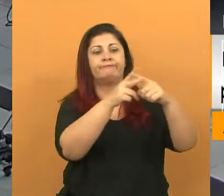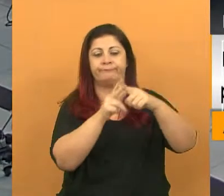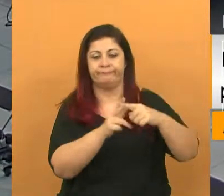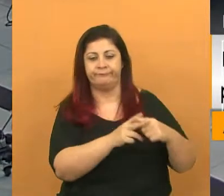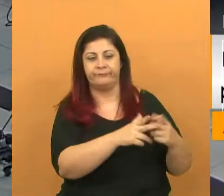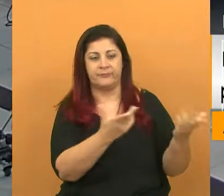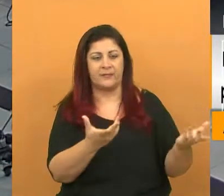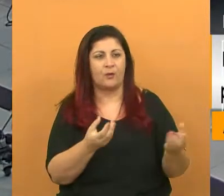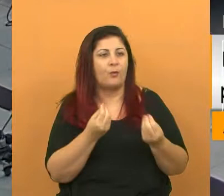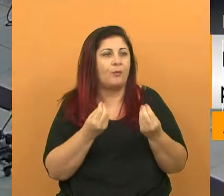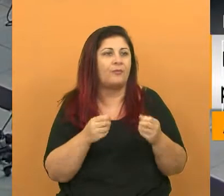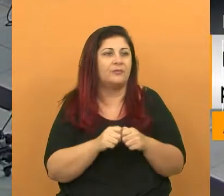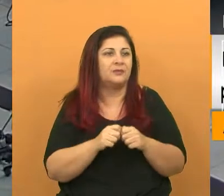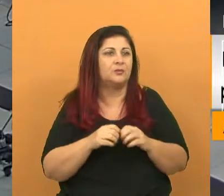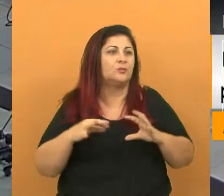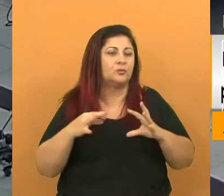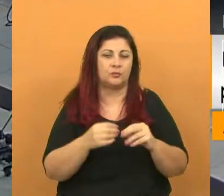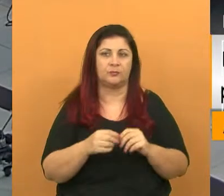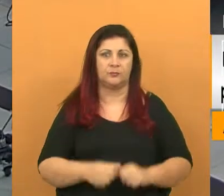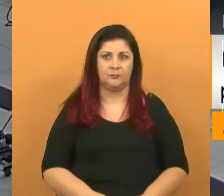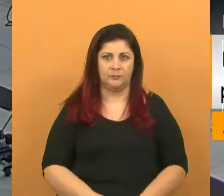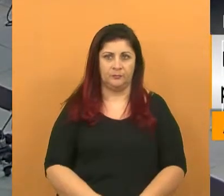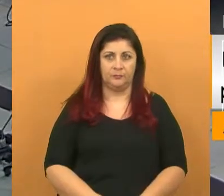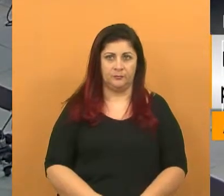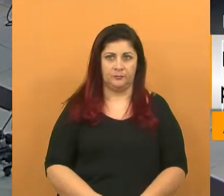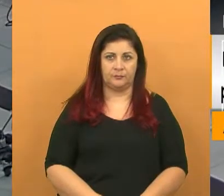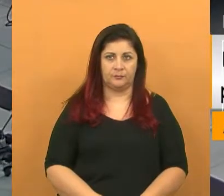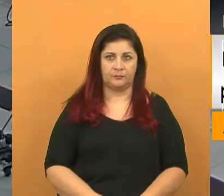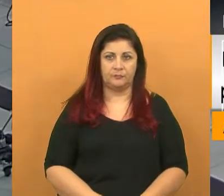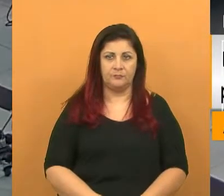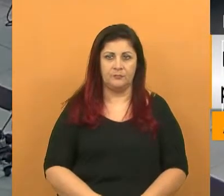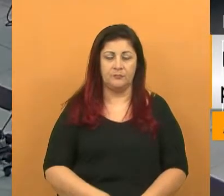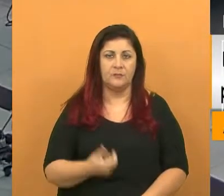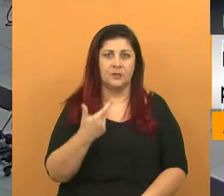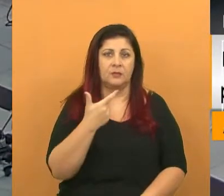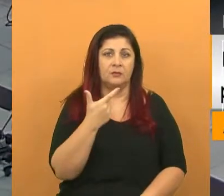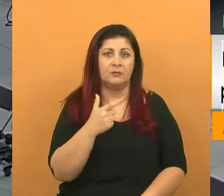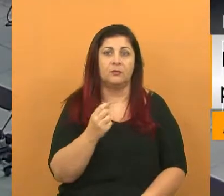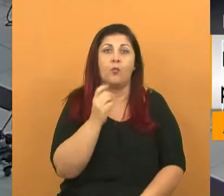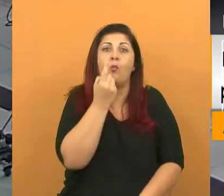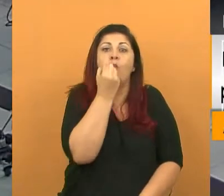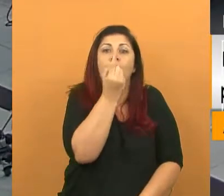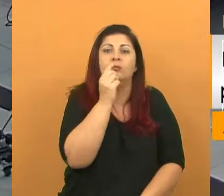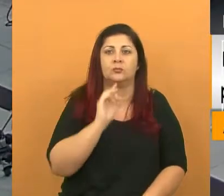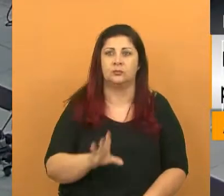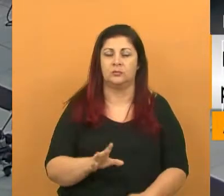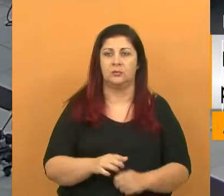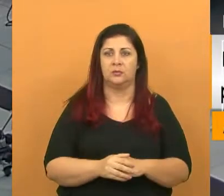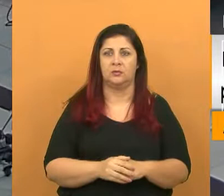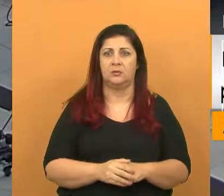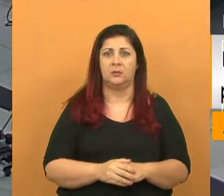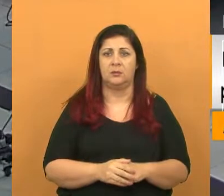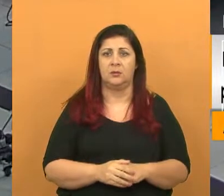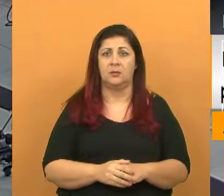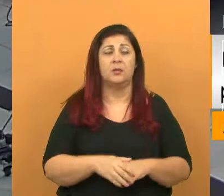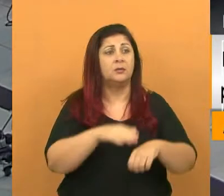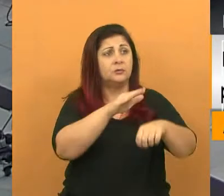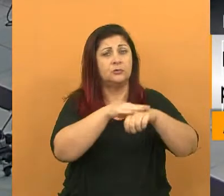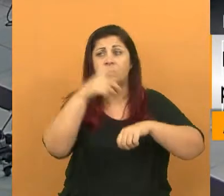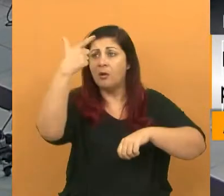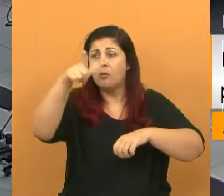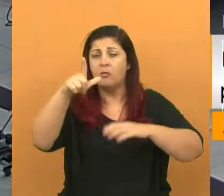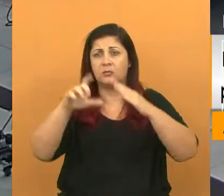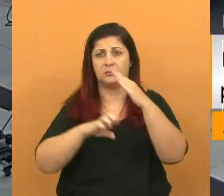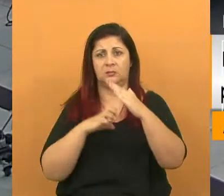equipamento completo. Mas eu acho assim, a saída que eu daria, não tem só um local para você contratar esse serviço. Então, de emergência,